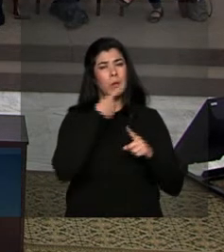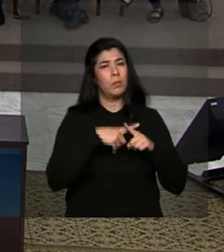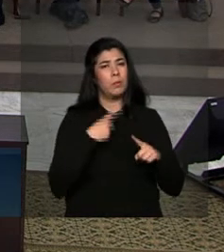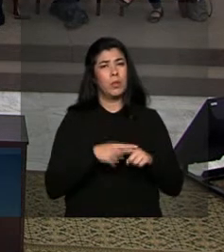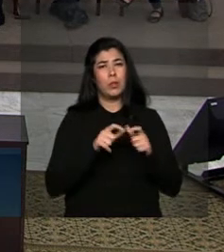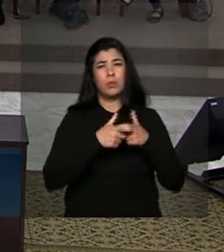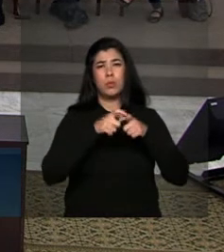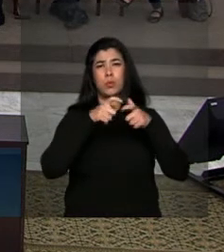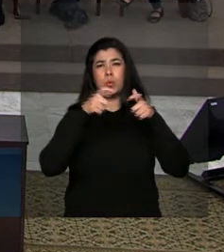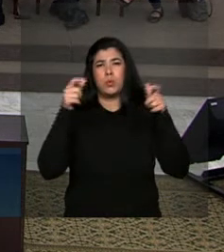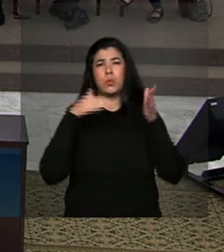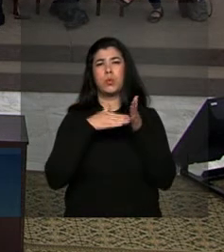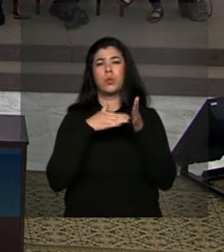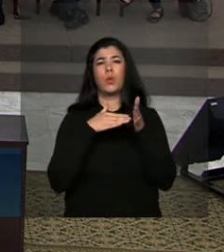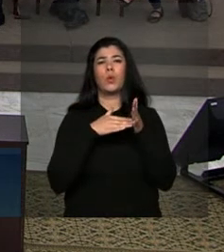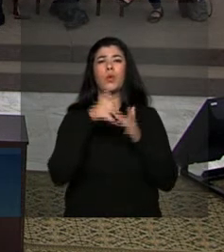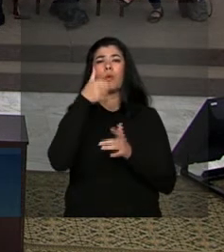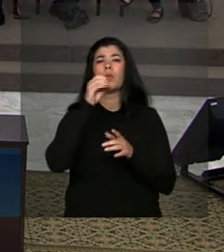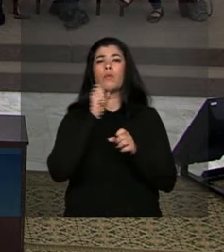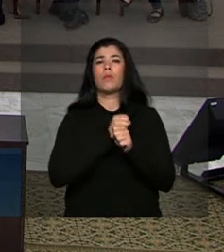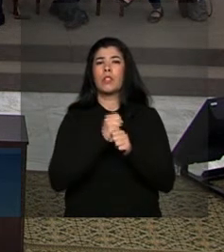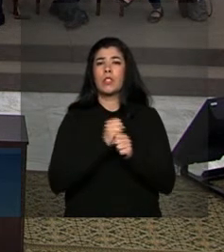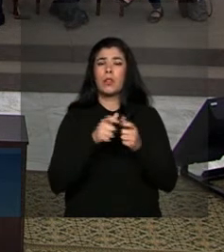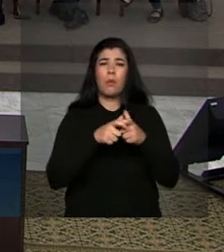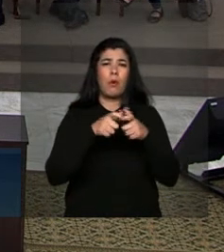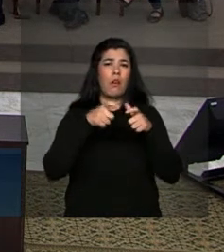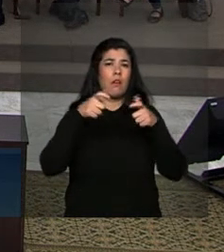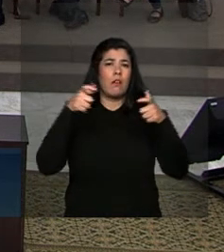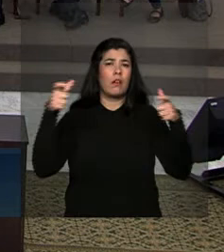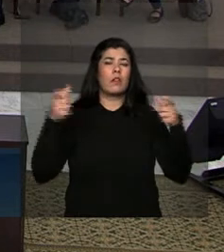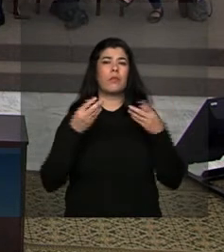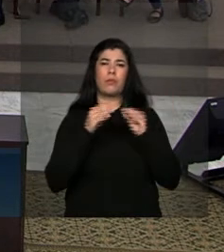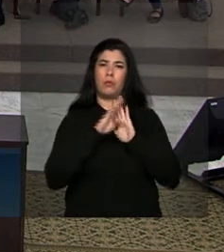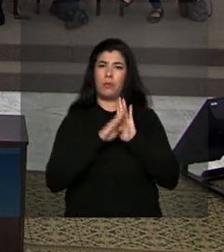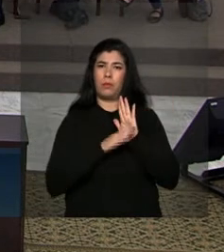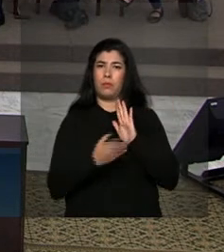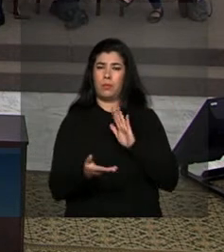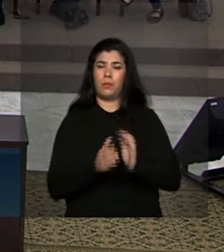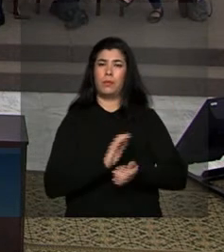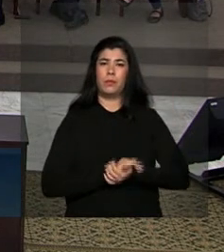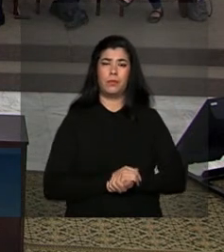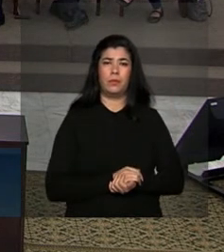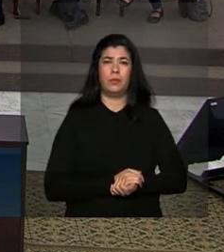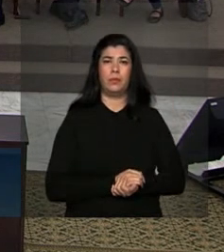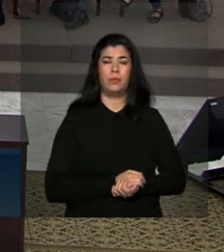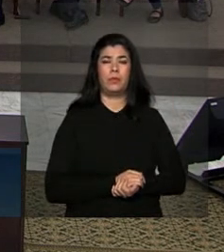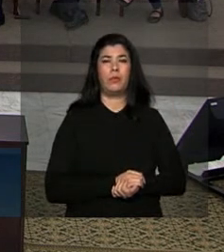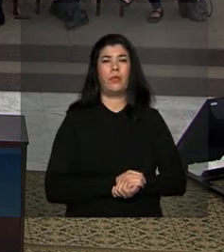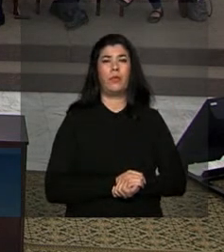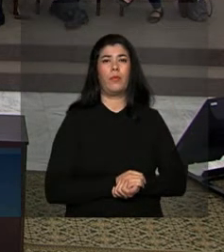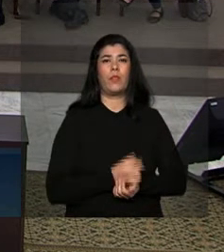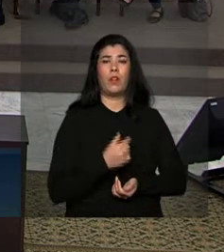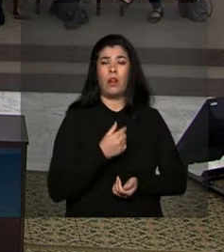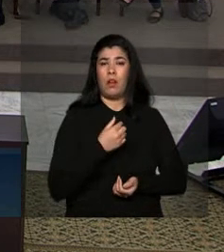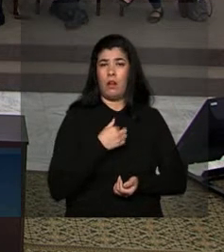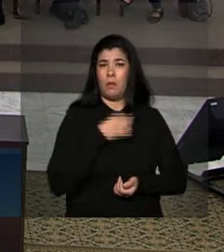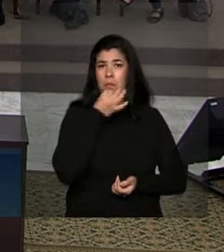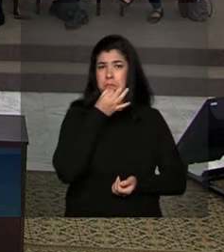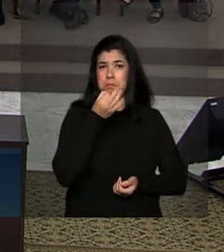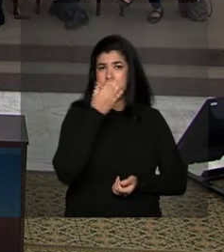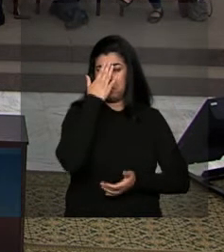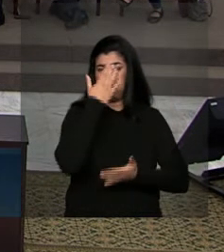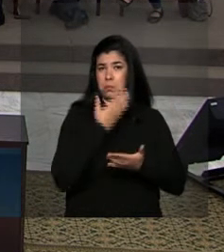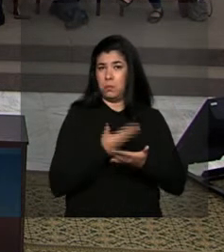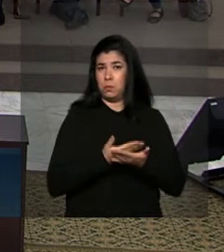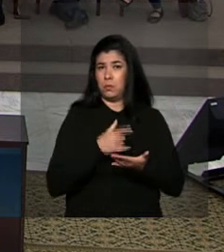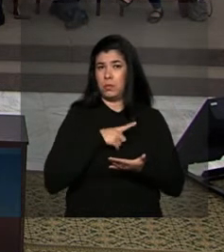conquistou na última década. E isso, eu acredito que se combina com uma